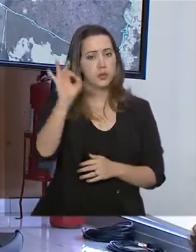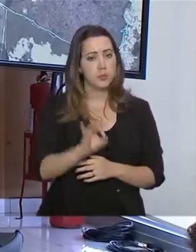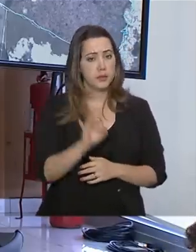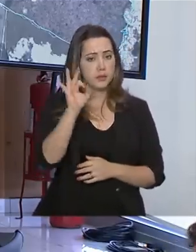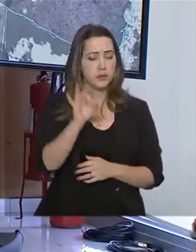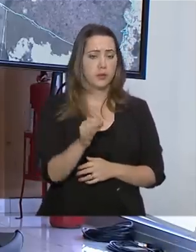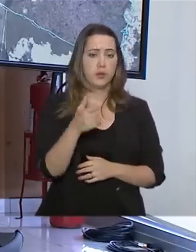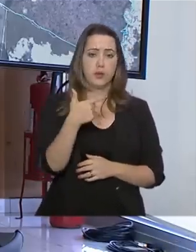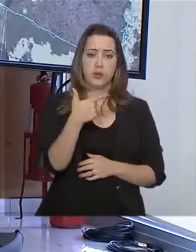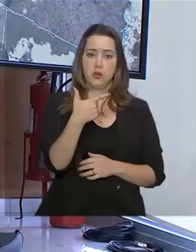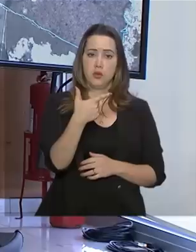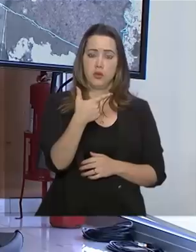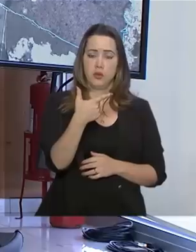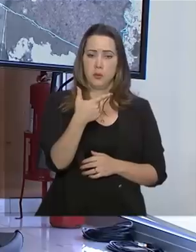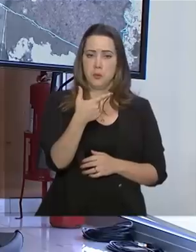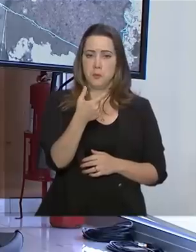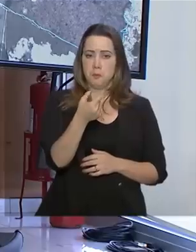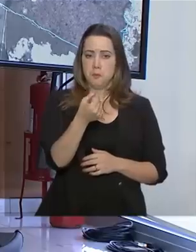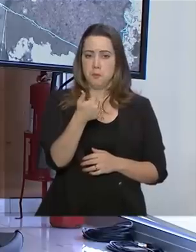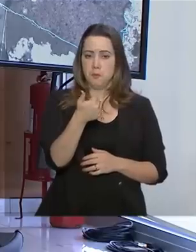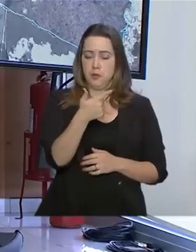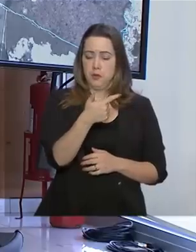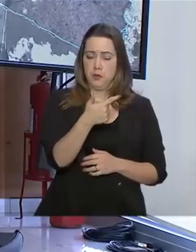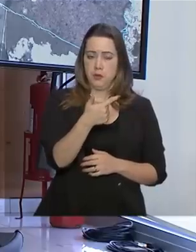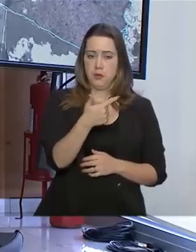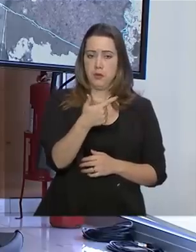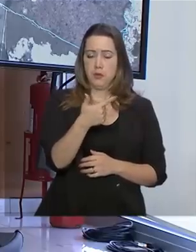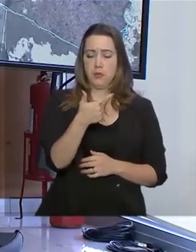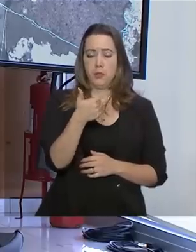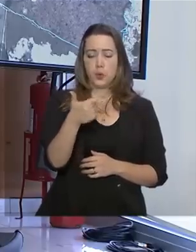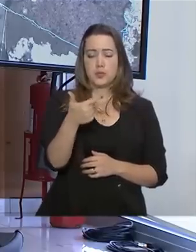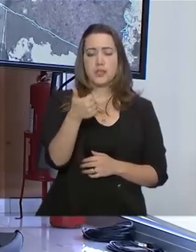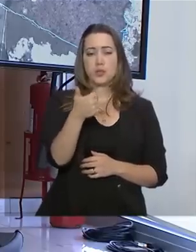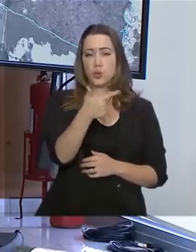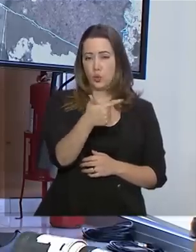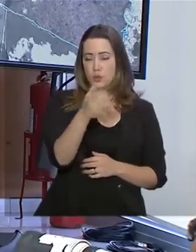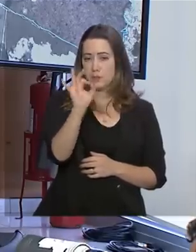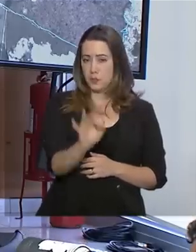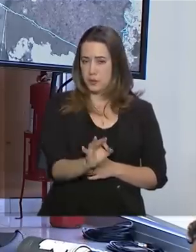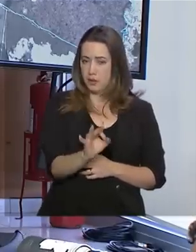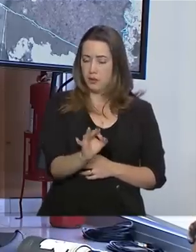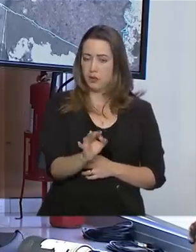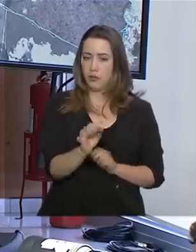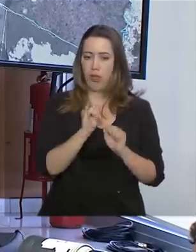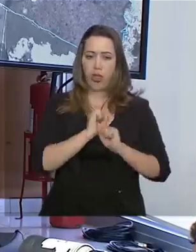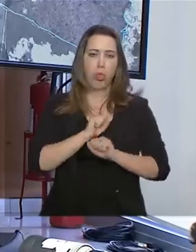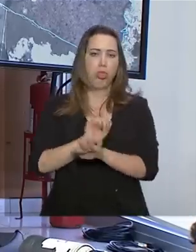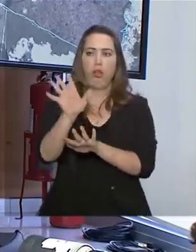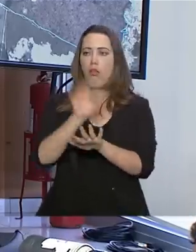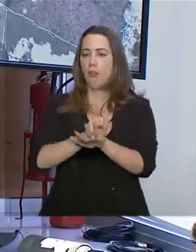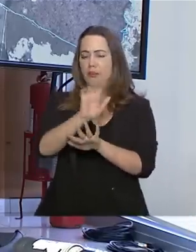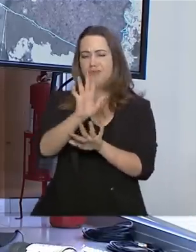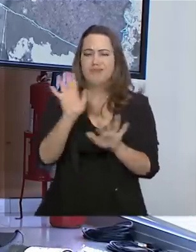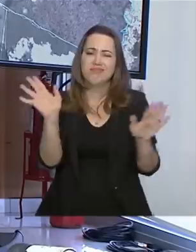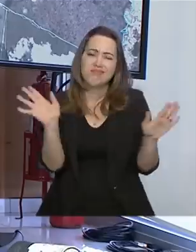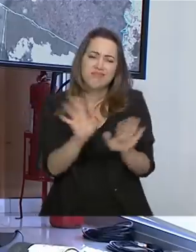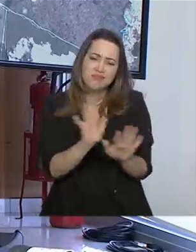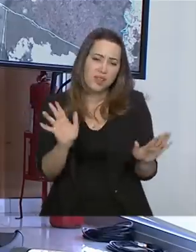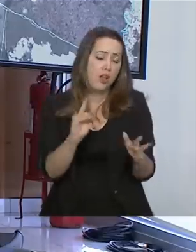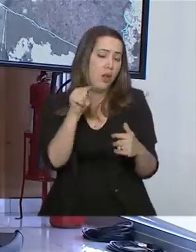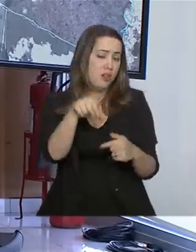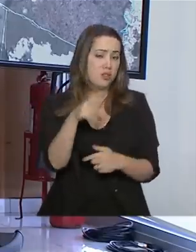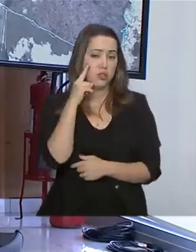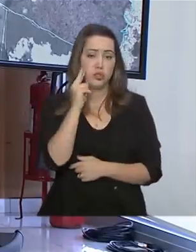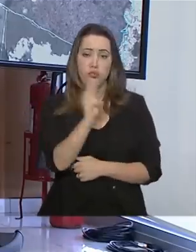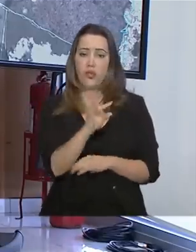212% que está sendo alardeado por aí esses são casos são evoluções estão todos